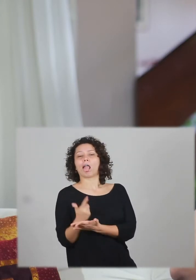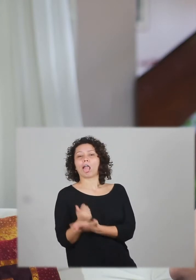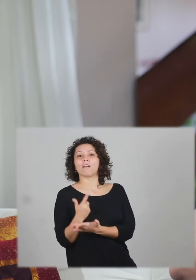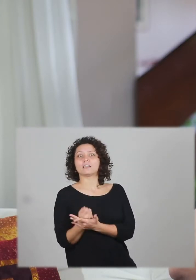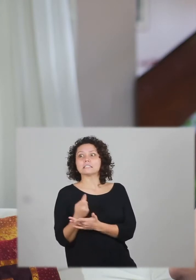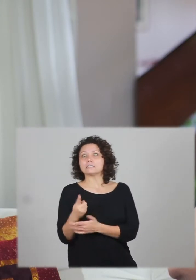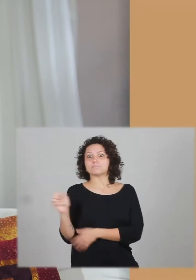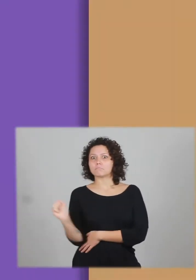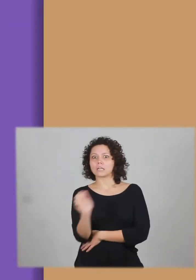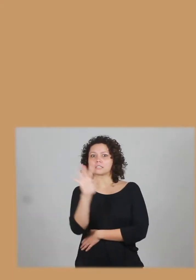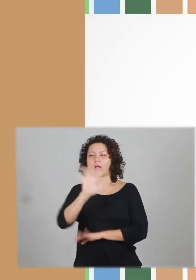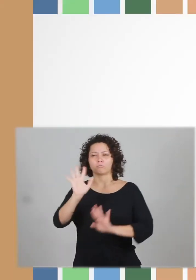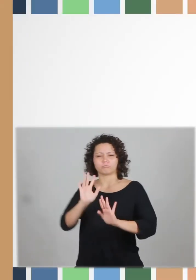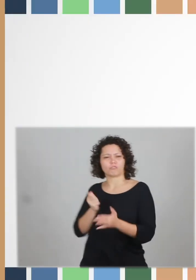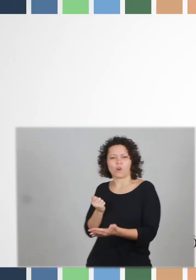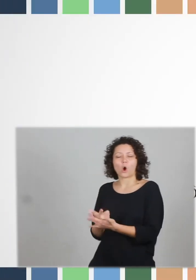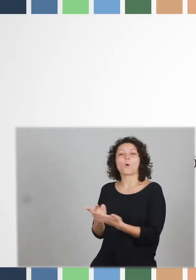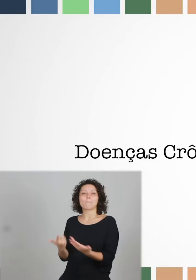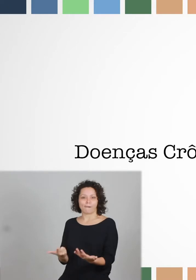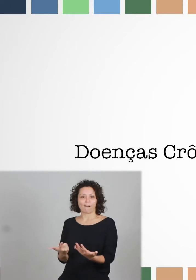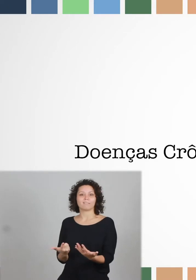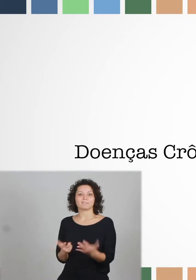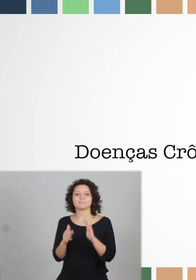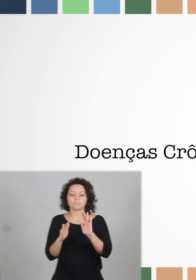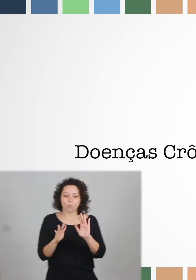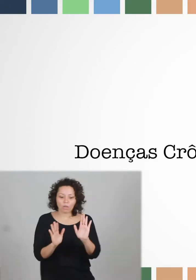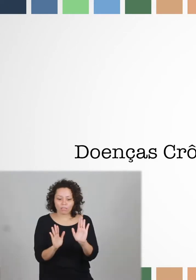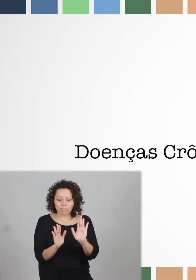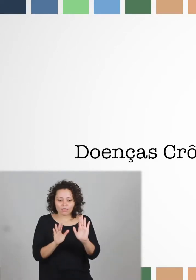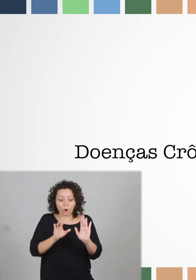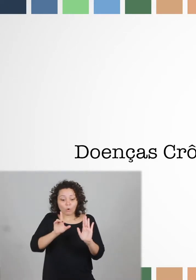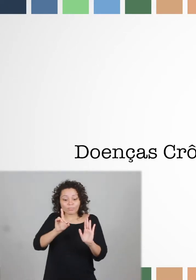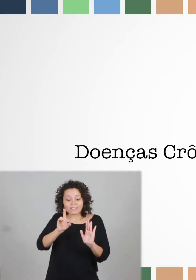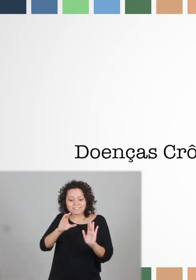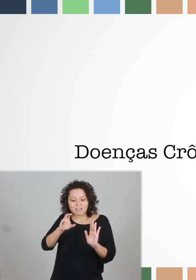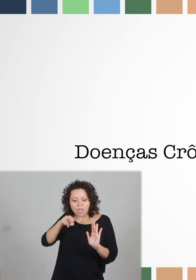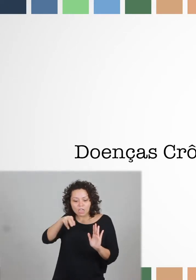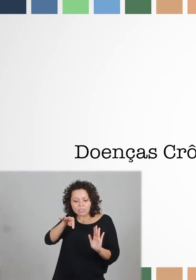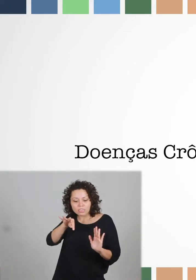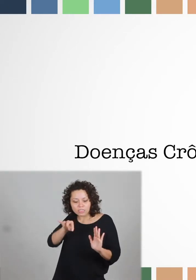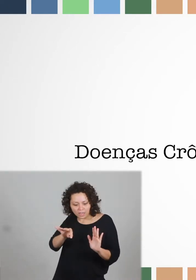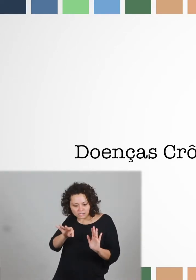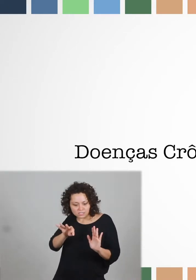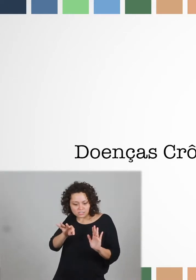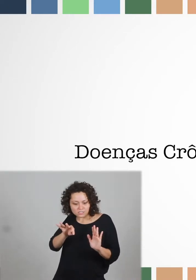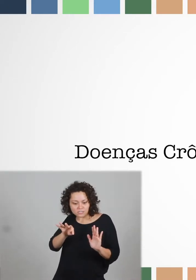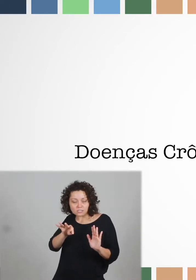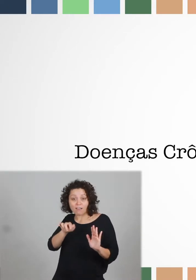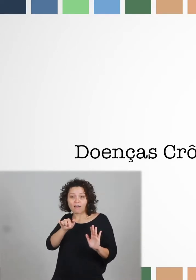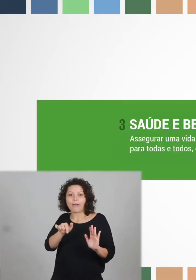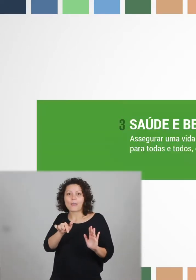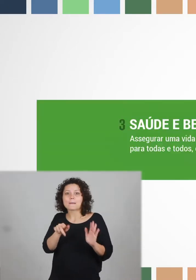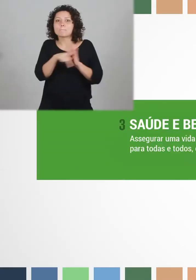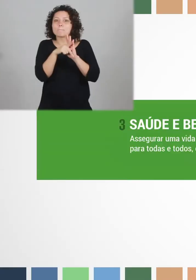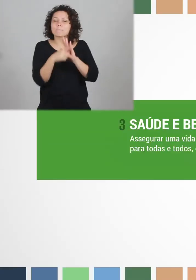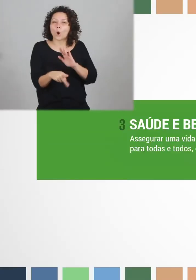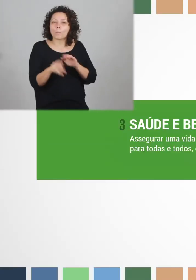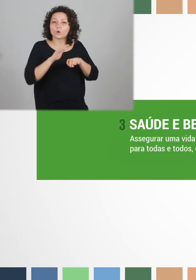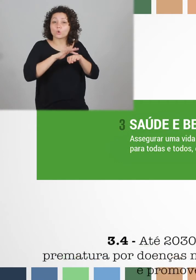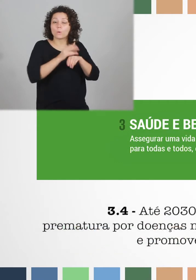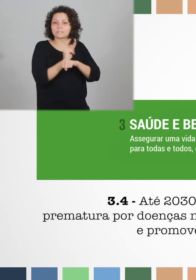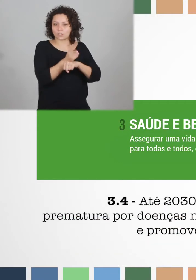impacta diretamente na questão das DSNTs, né, que é o DS3. A gente está falando de um país que está